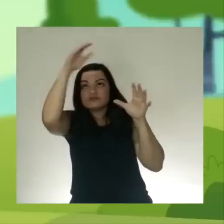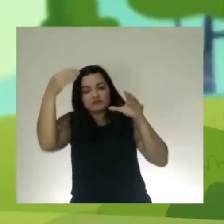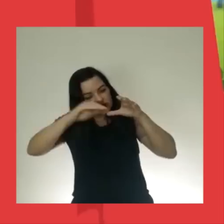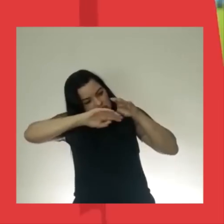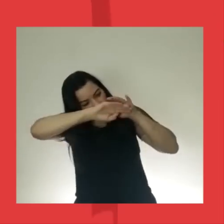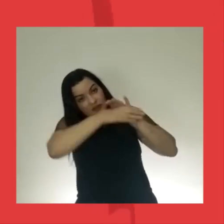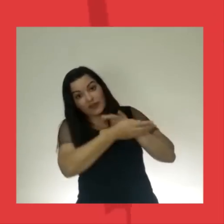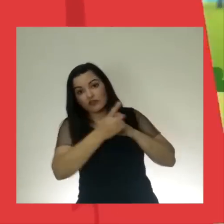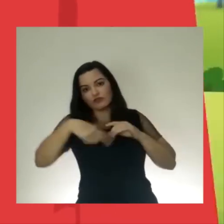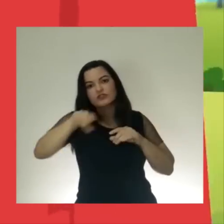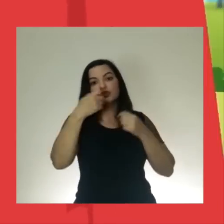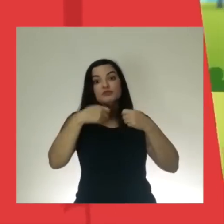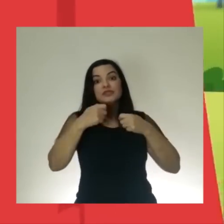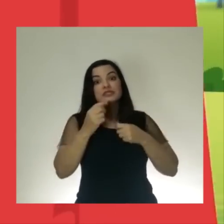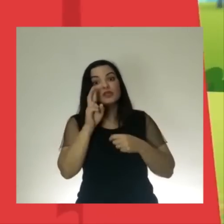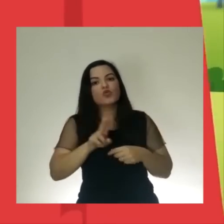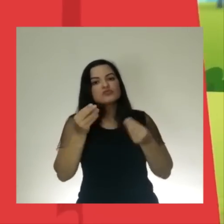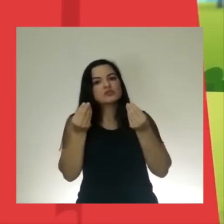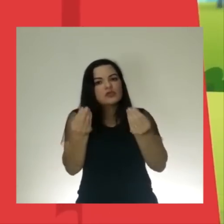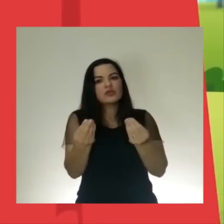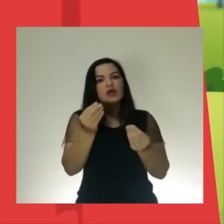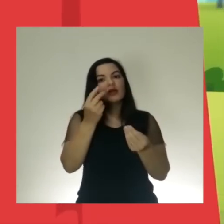pra enxergar. Ok,